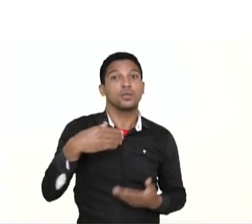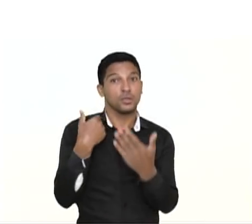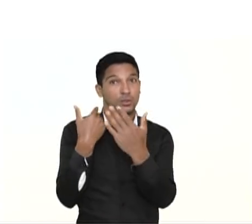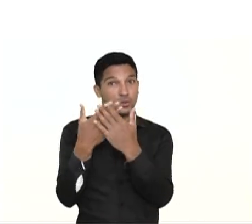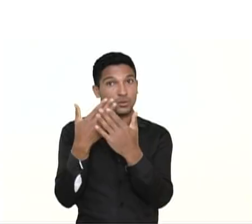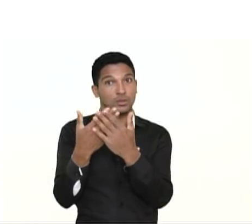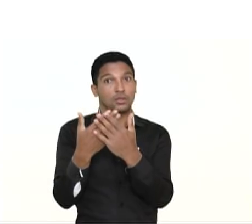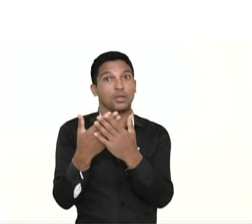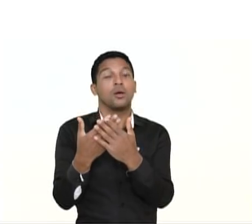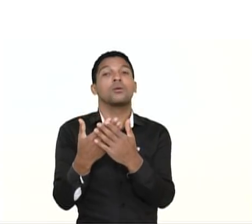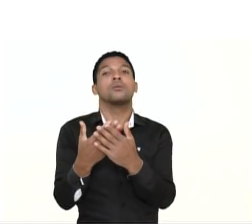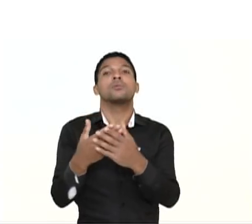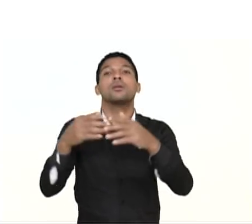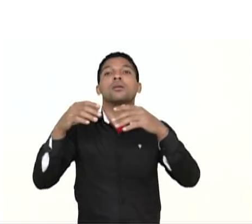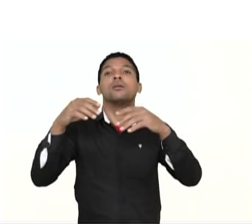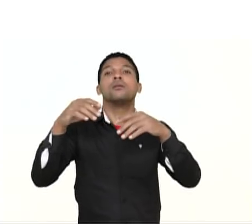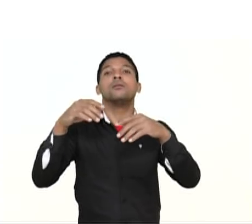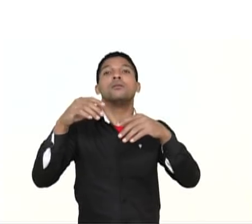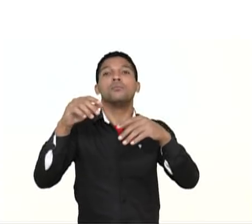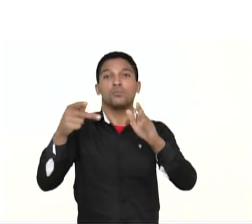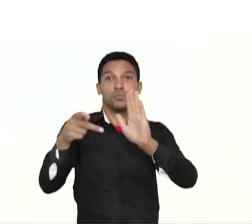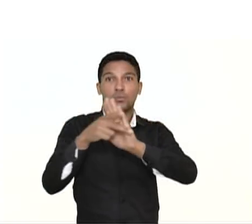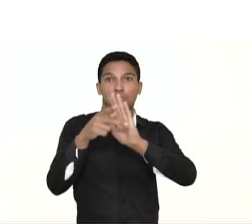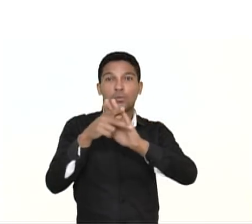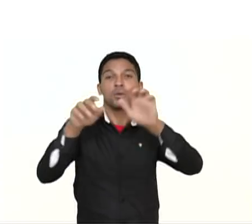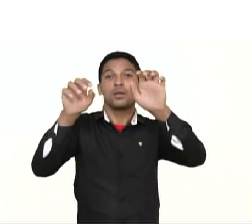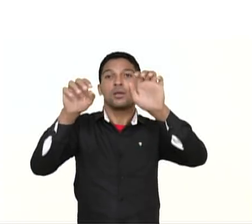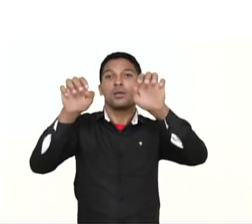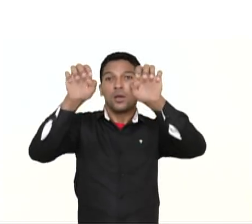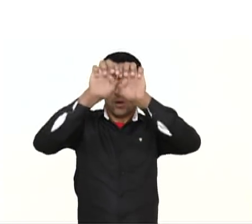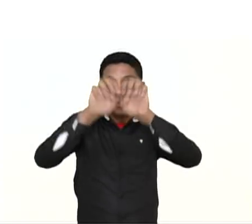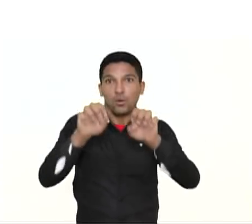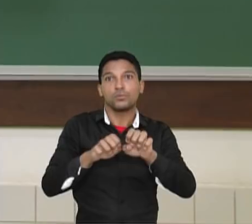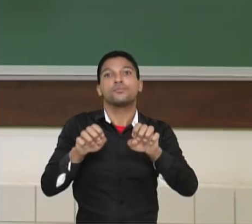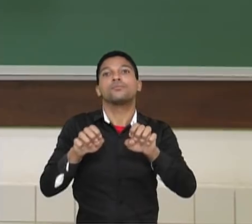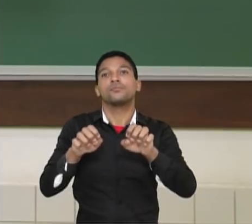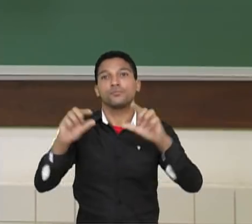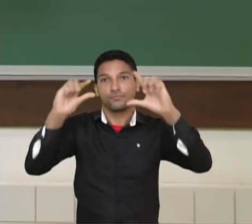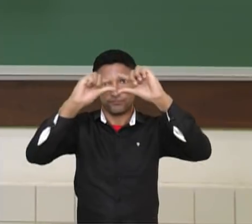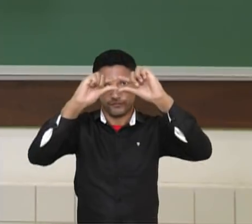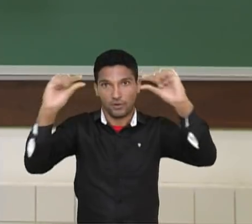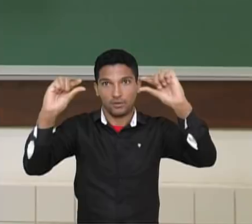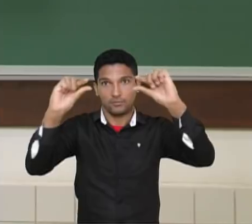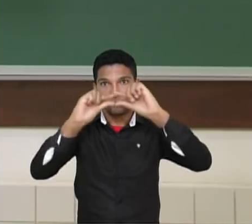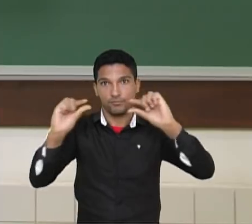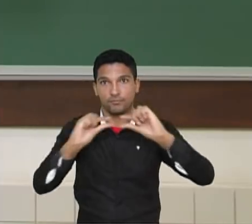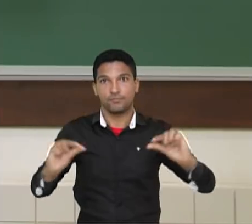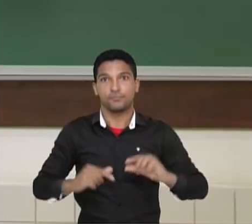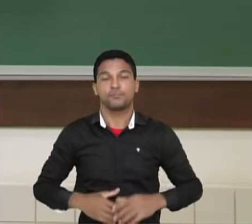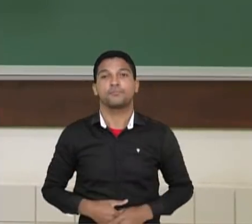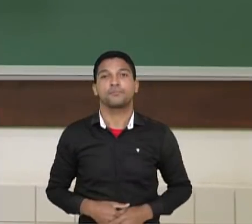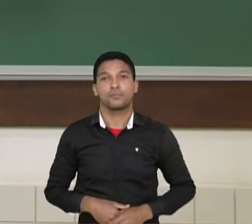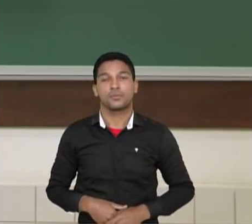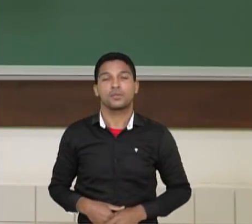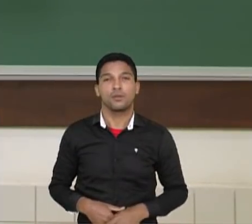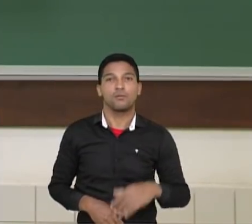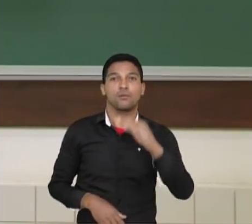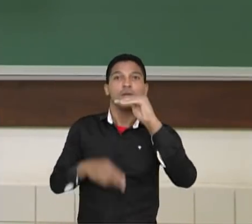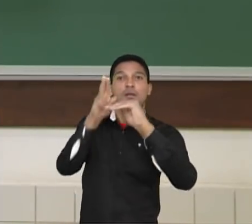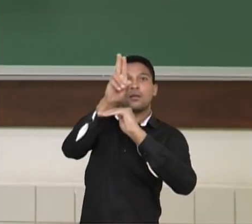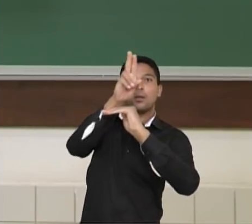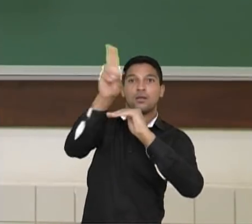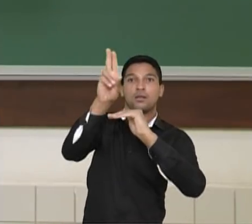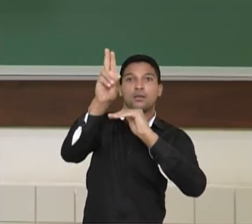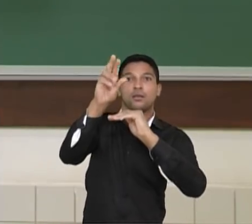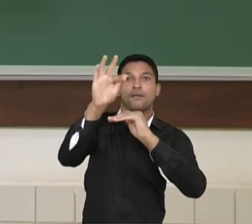elaboração, certo? Então, frase, lembrando, nós temos 2 tipos de frase, frase nominal não tem verbo, frase verbal tem